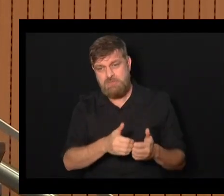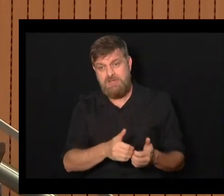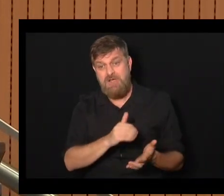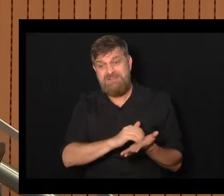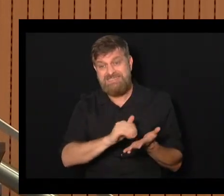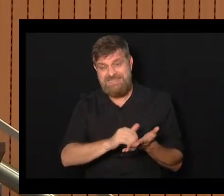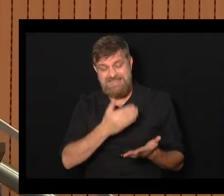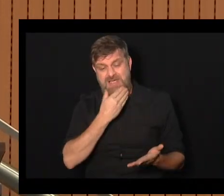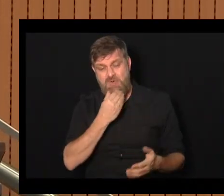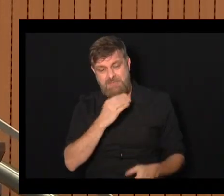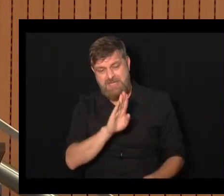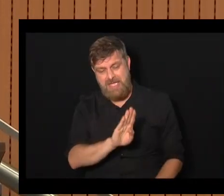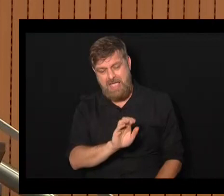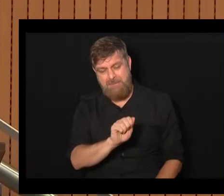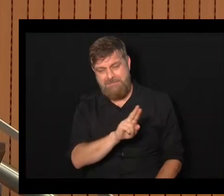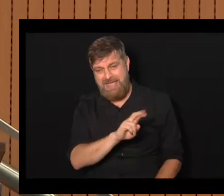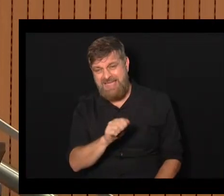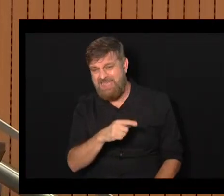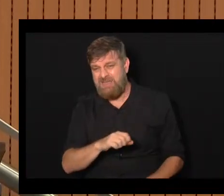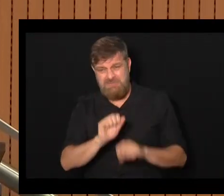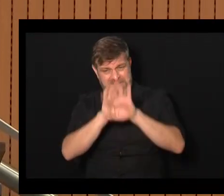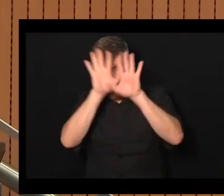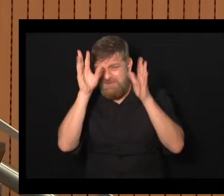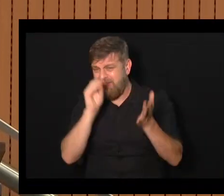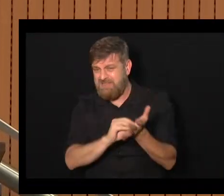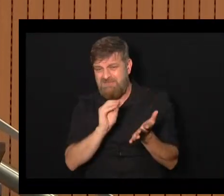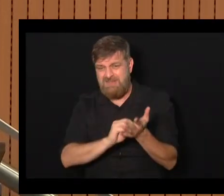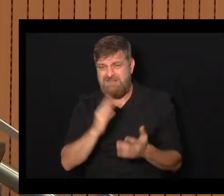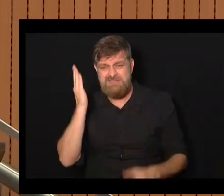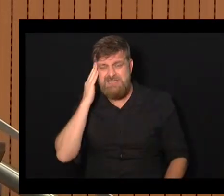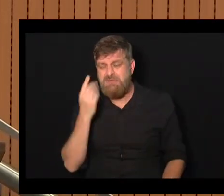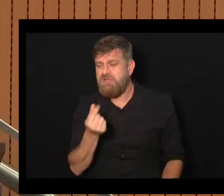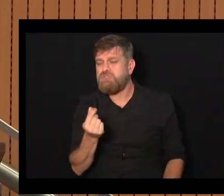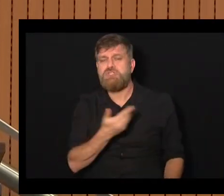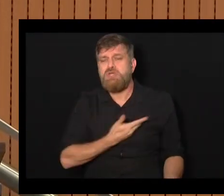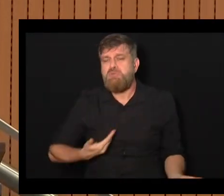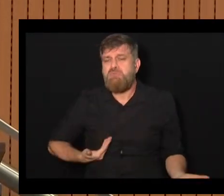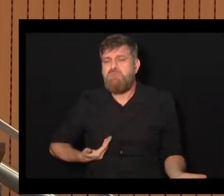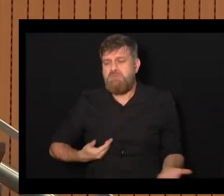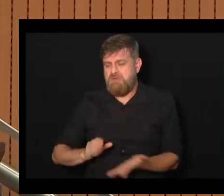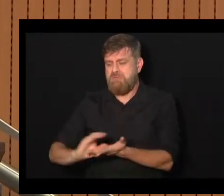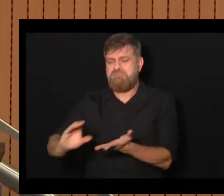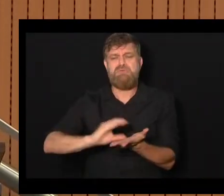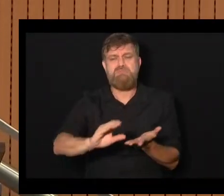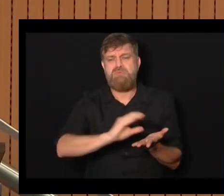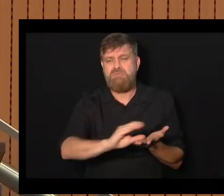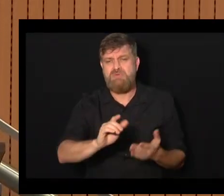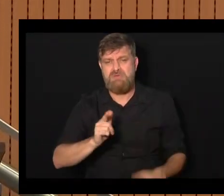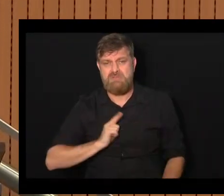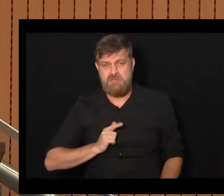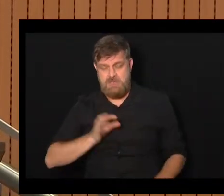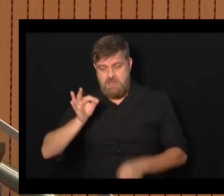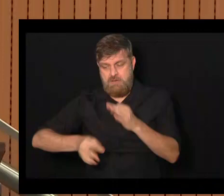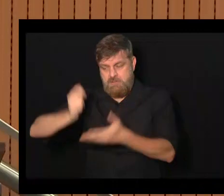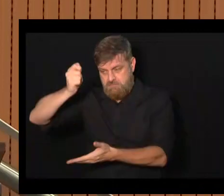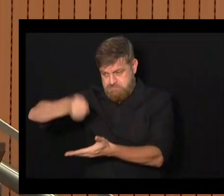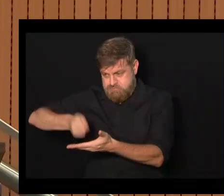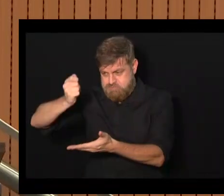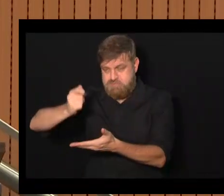pela apuração da falta de transparência quanto ao uso dos recursos públicos. considerando que o Tribunal de